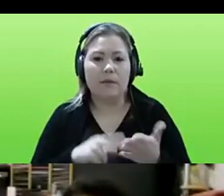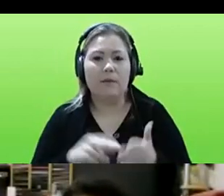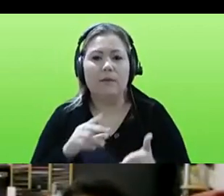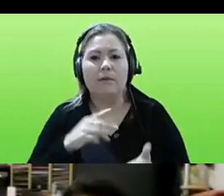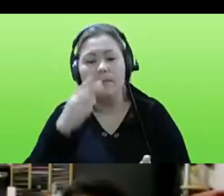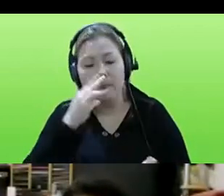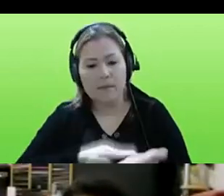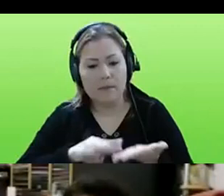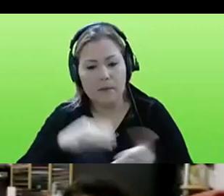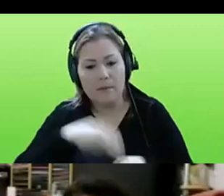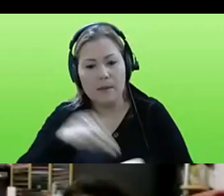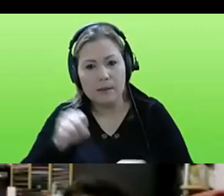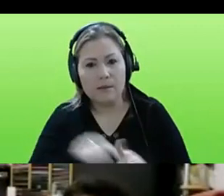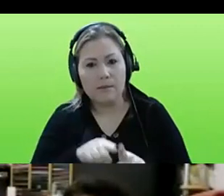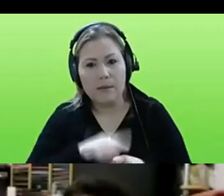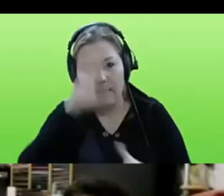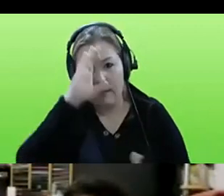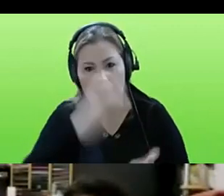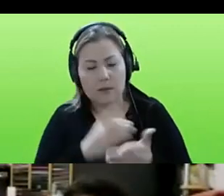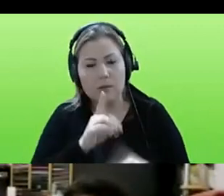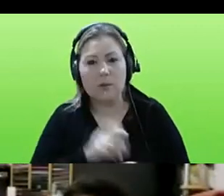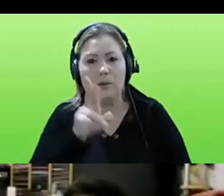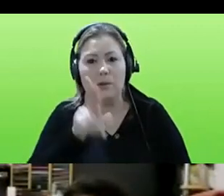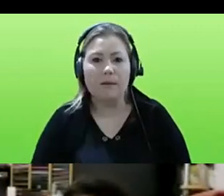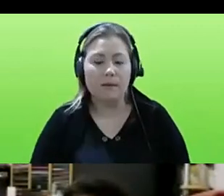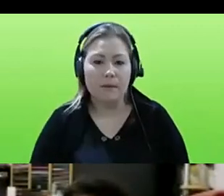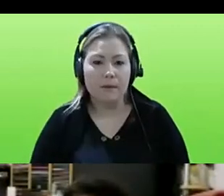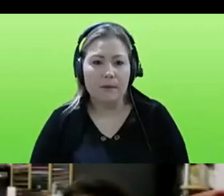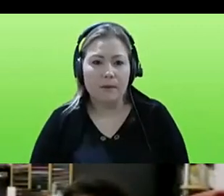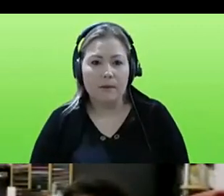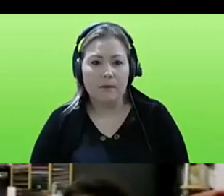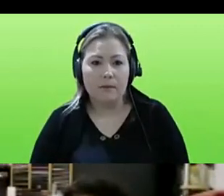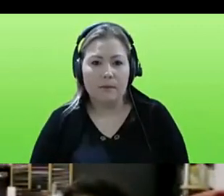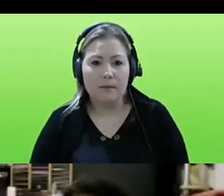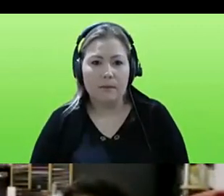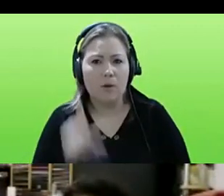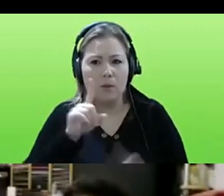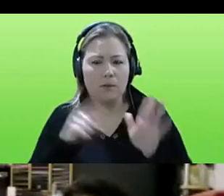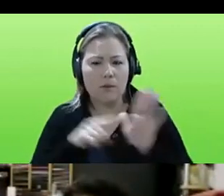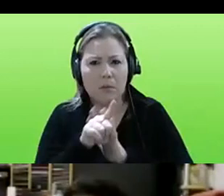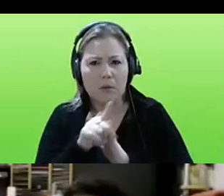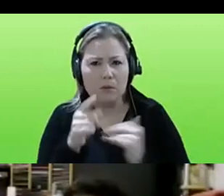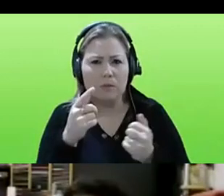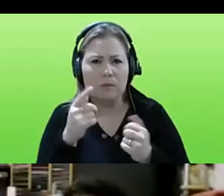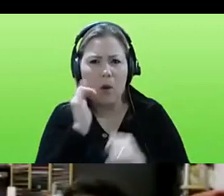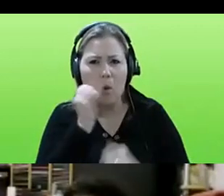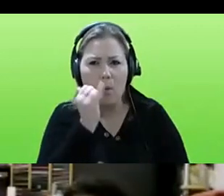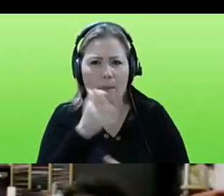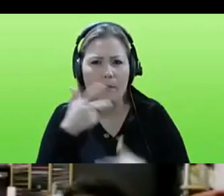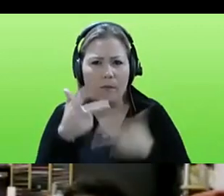mestrado e da sua tese de doutorado. Alguém tem alguma pergunta, algum comentário,